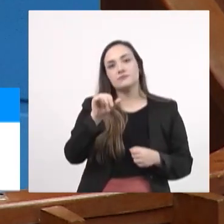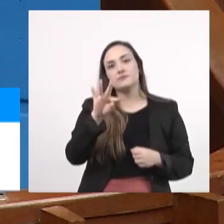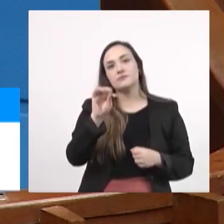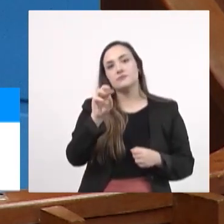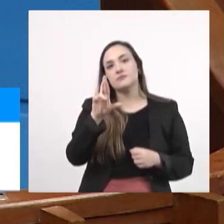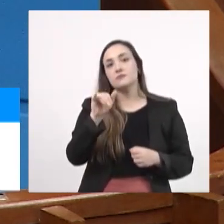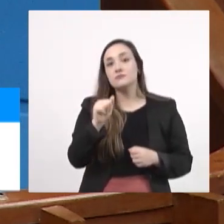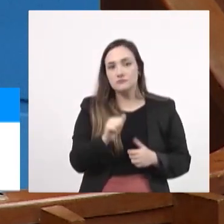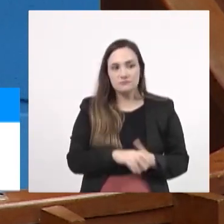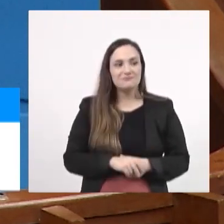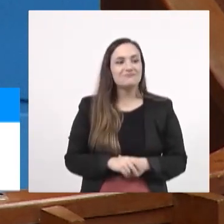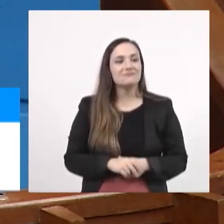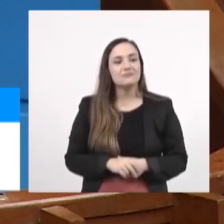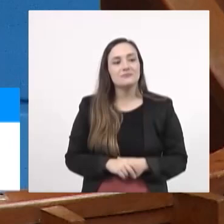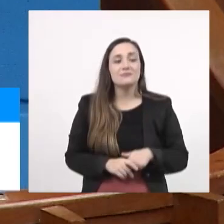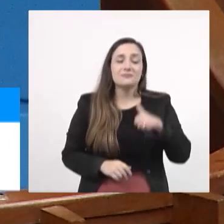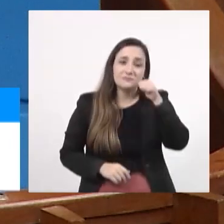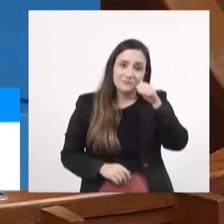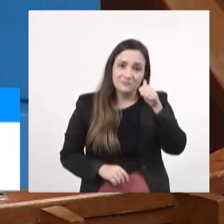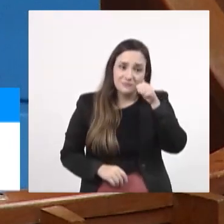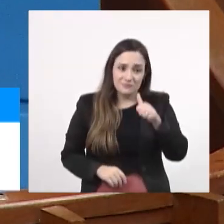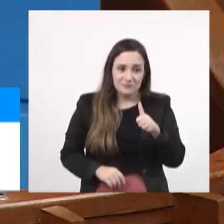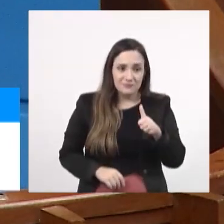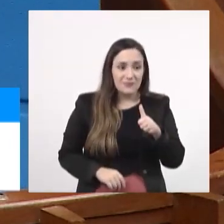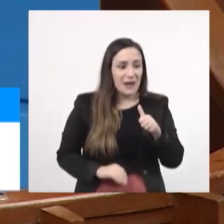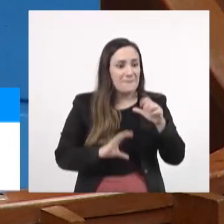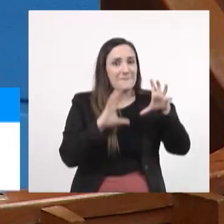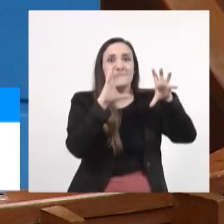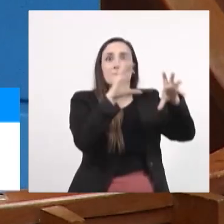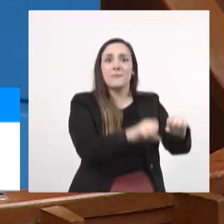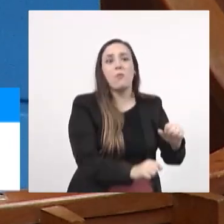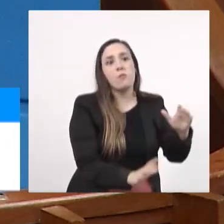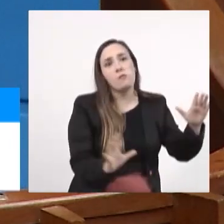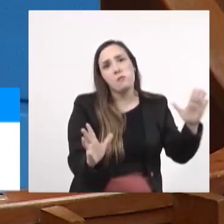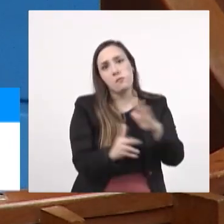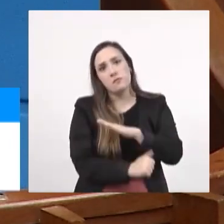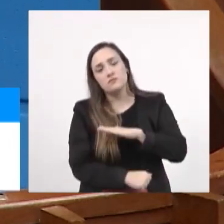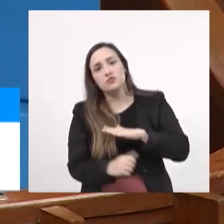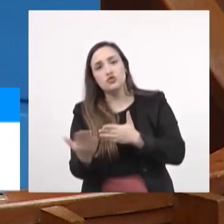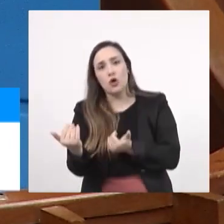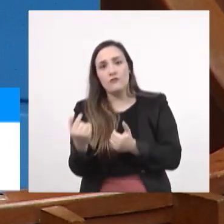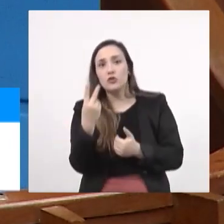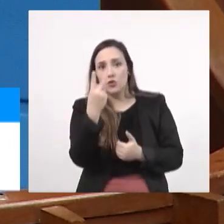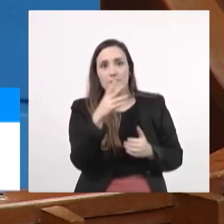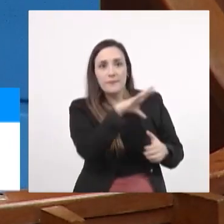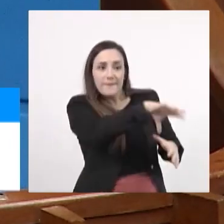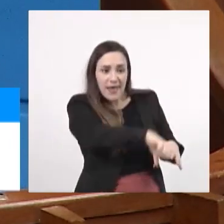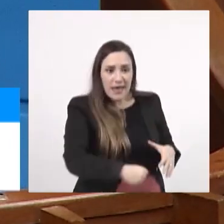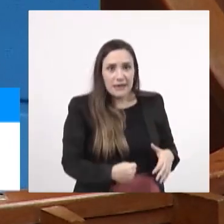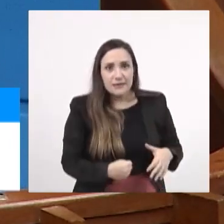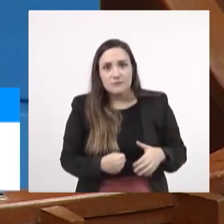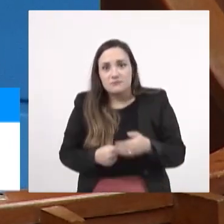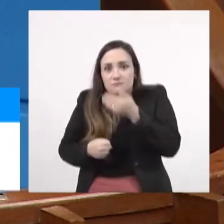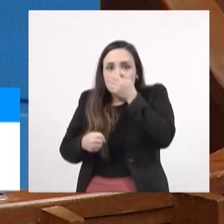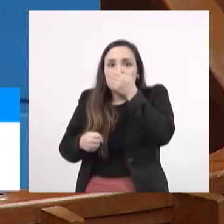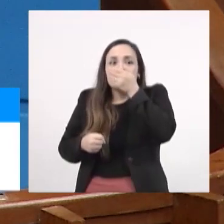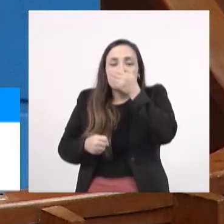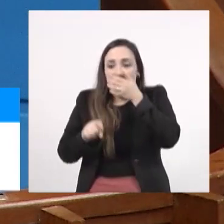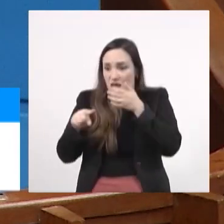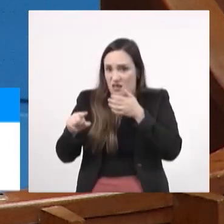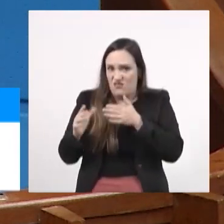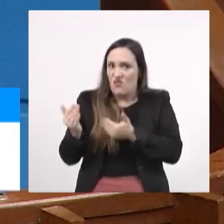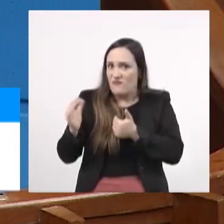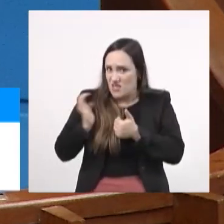Uma menina, Mara, que fora sequestrada por 2 jovens da elite daquele